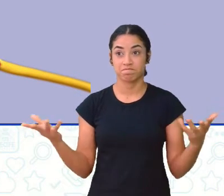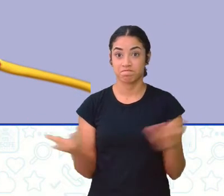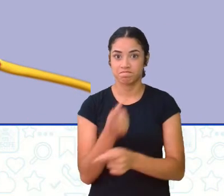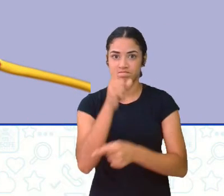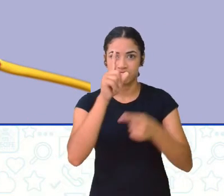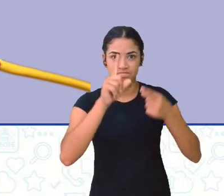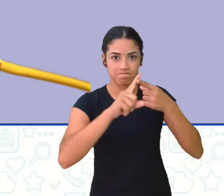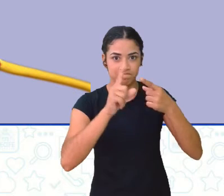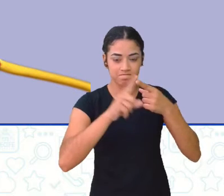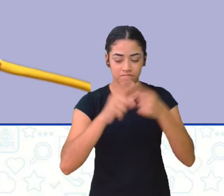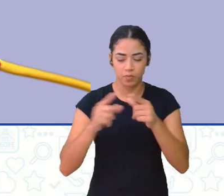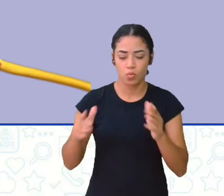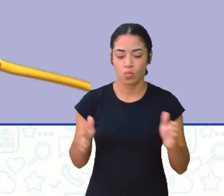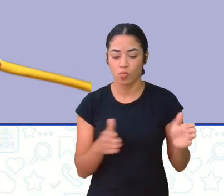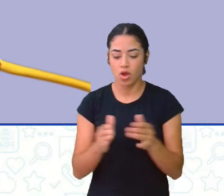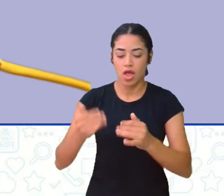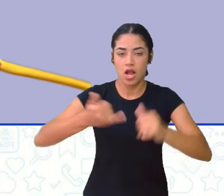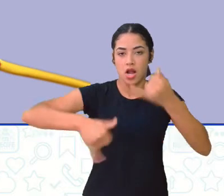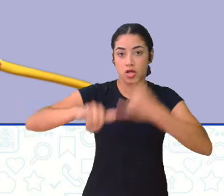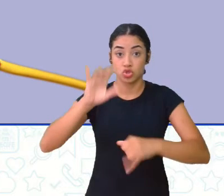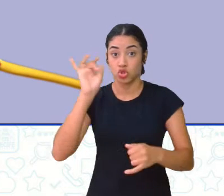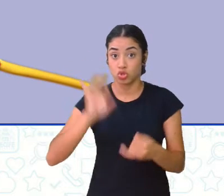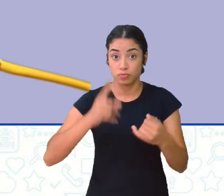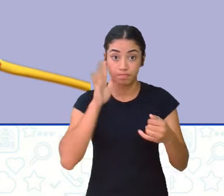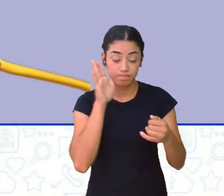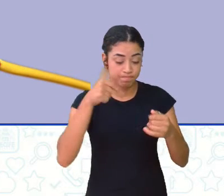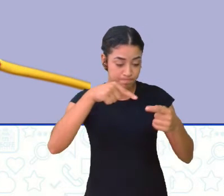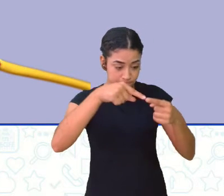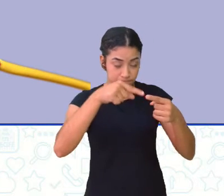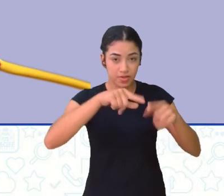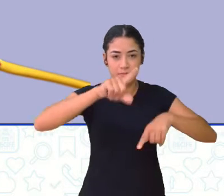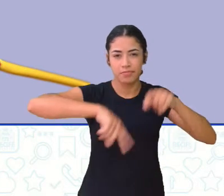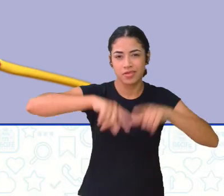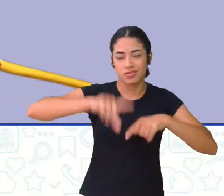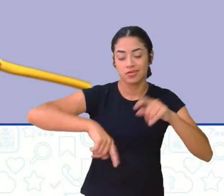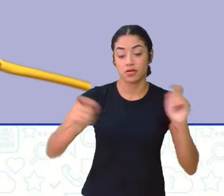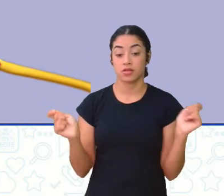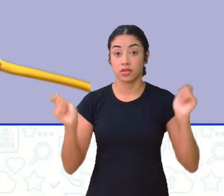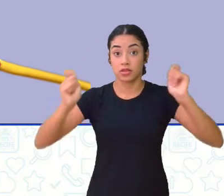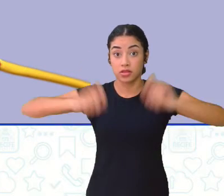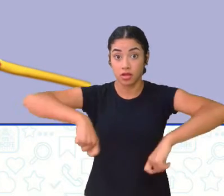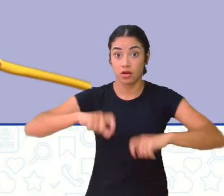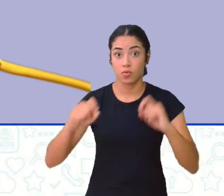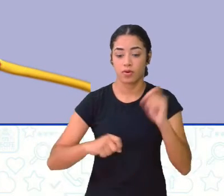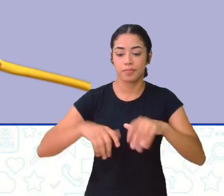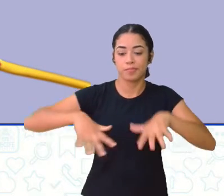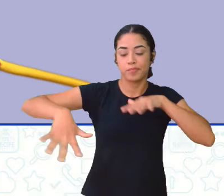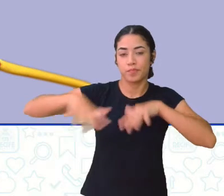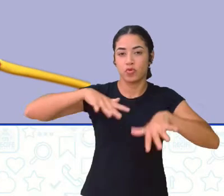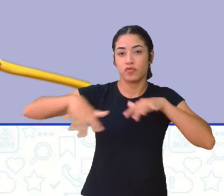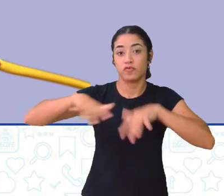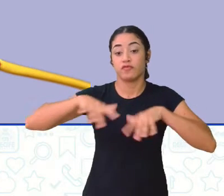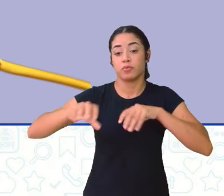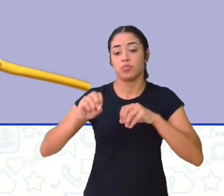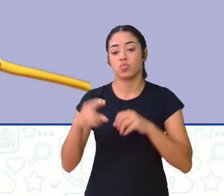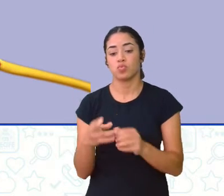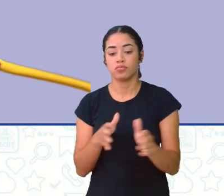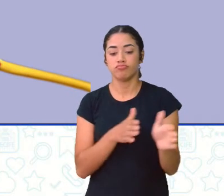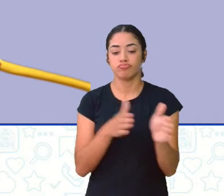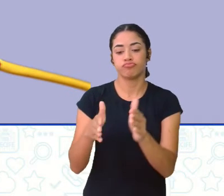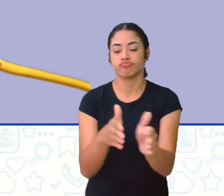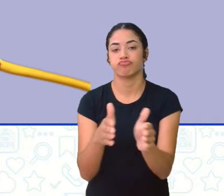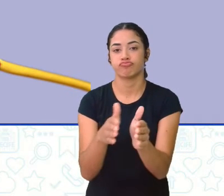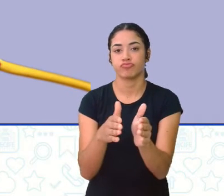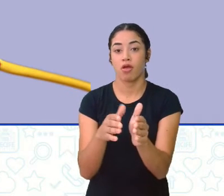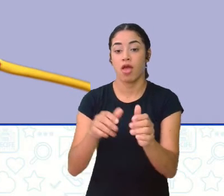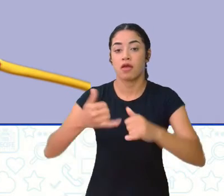Condutores elétricos. Então, agora a gente vai só para condutores. São materiais que possibilitam a movimentação ou passagem da corrente